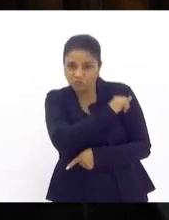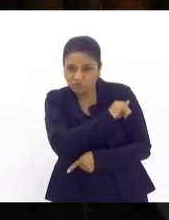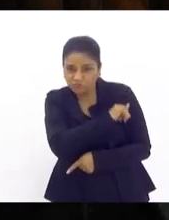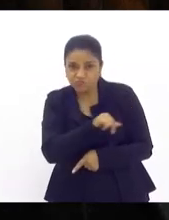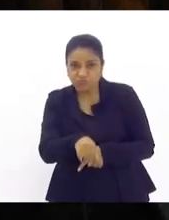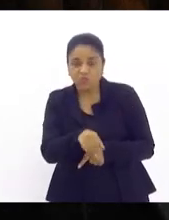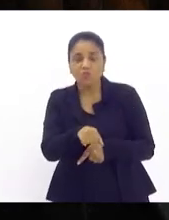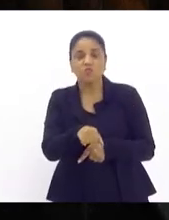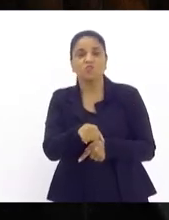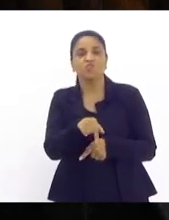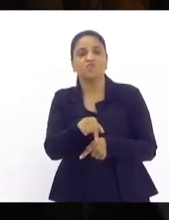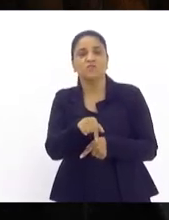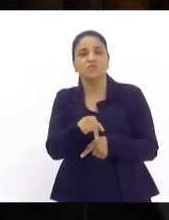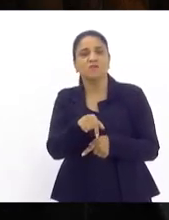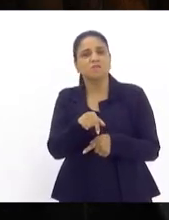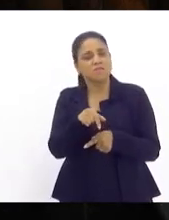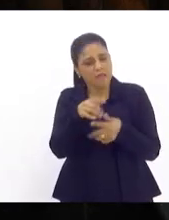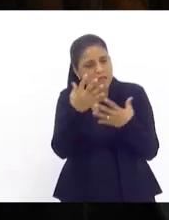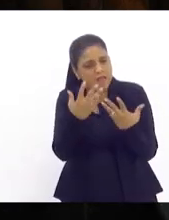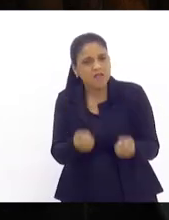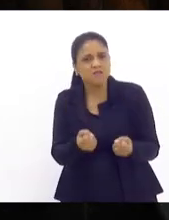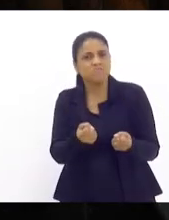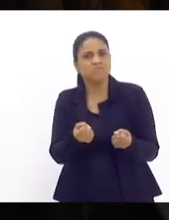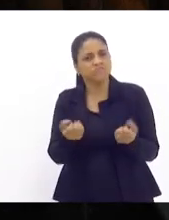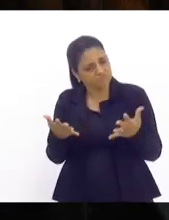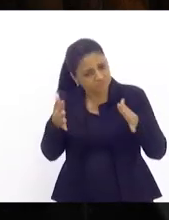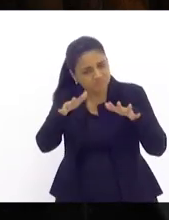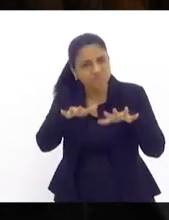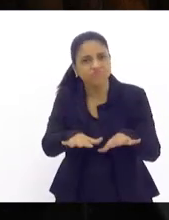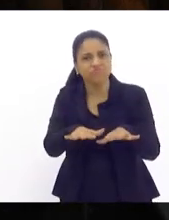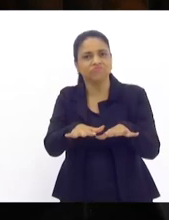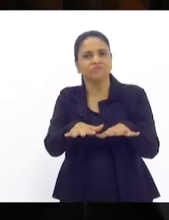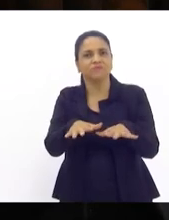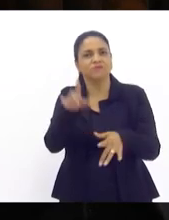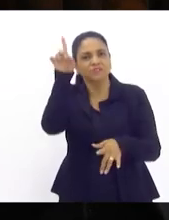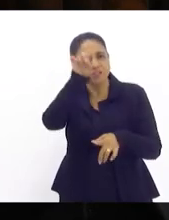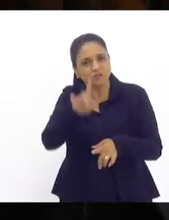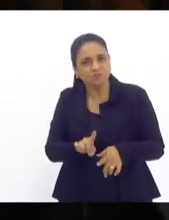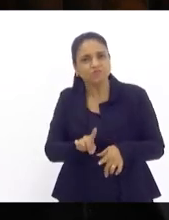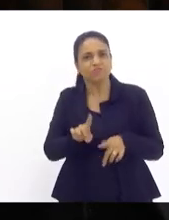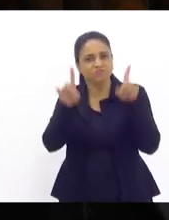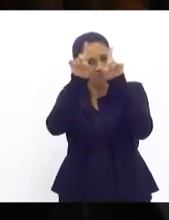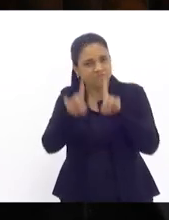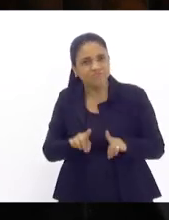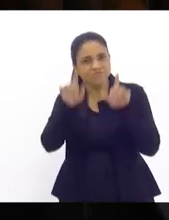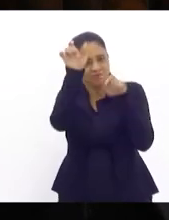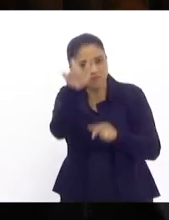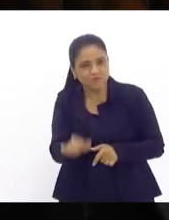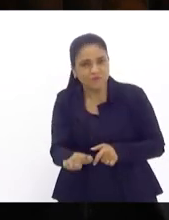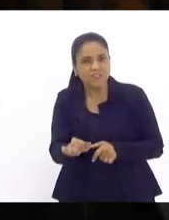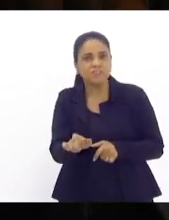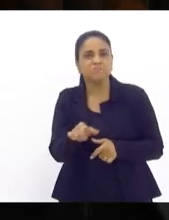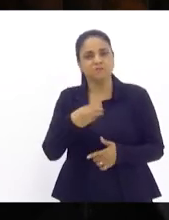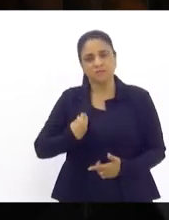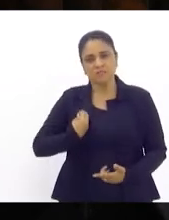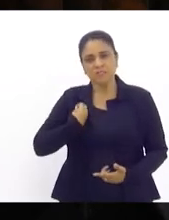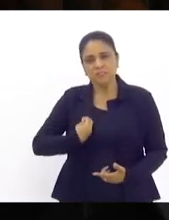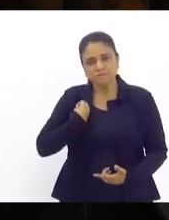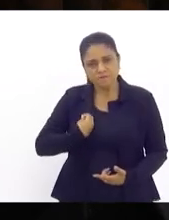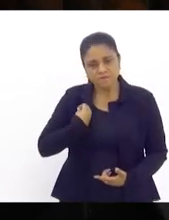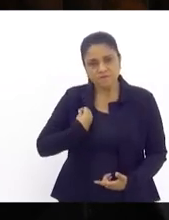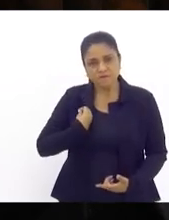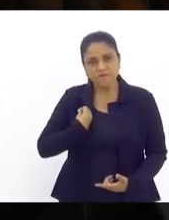e absolutamente acessível a estas pessoas que hoje vivem uma realidade, e sobretudo aquelas com uma